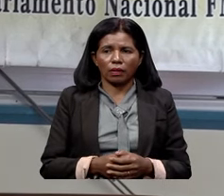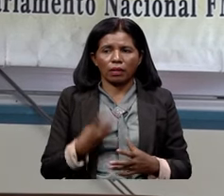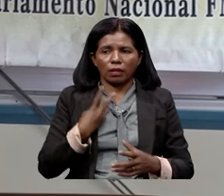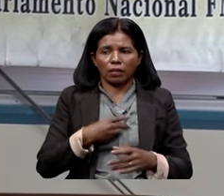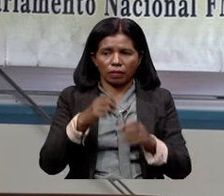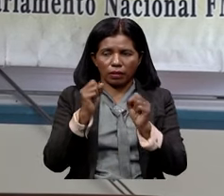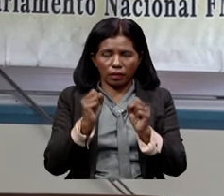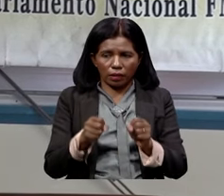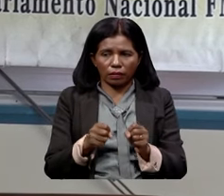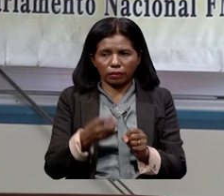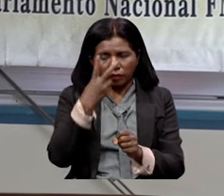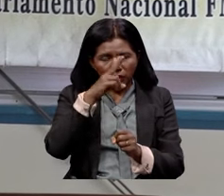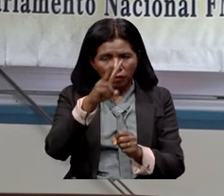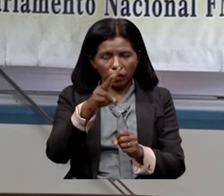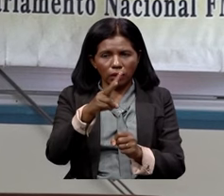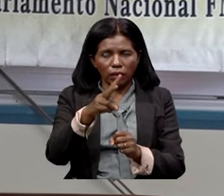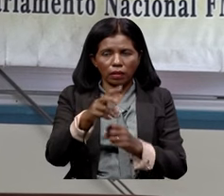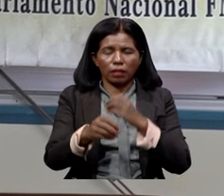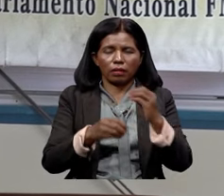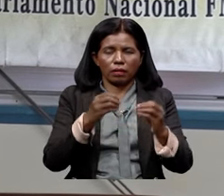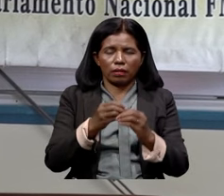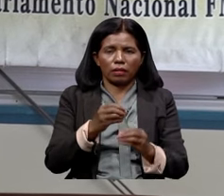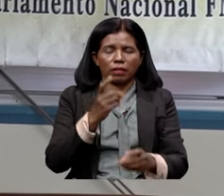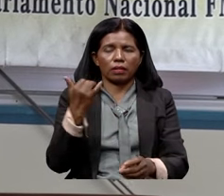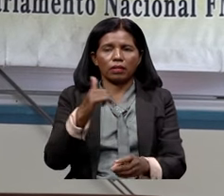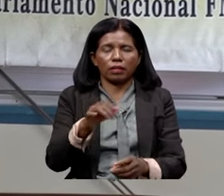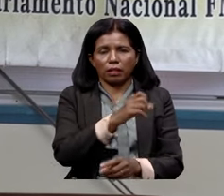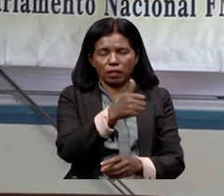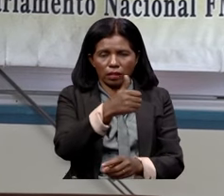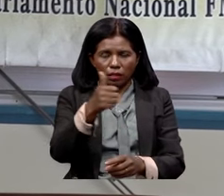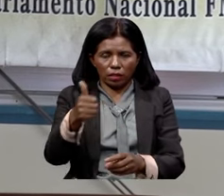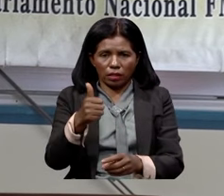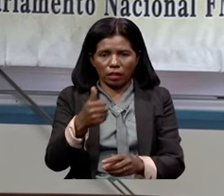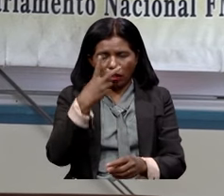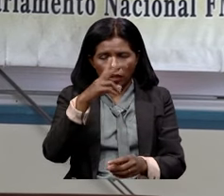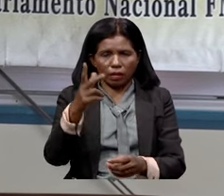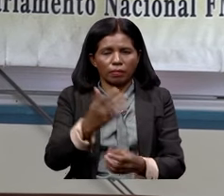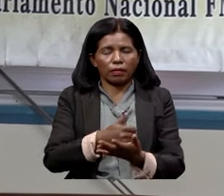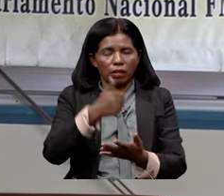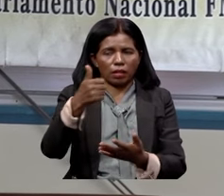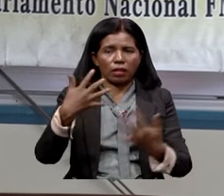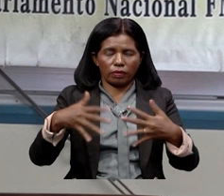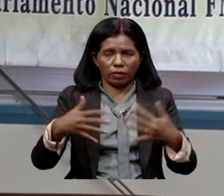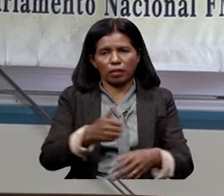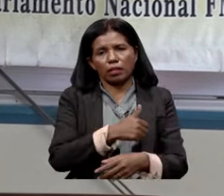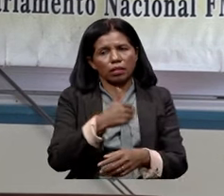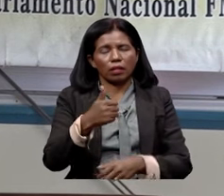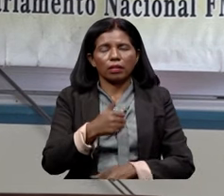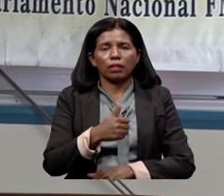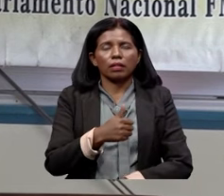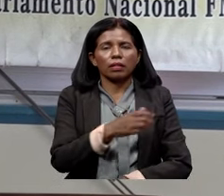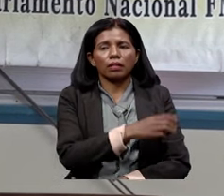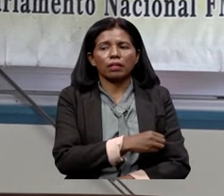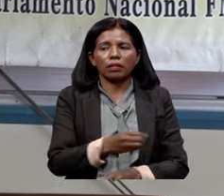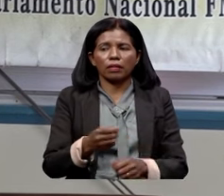estamos tendo que haré situação real no Bemaca, se irei direto passa aí a fundo, que balon, condição de